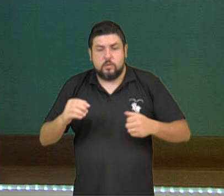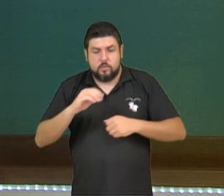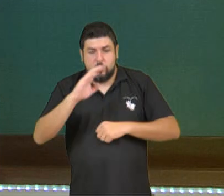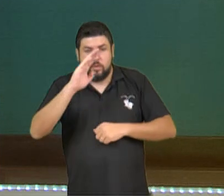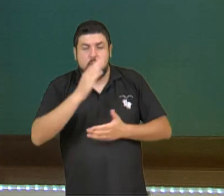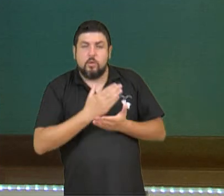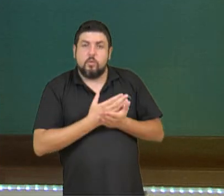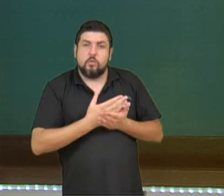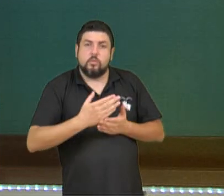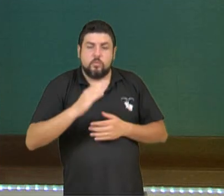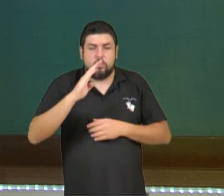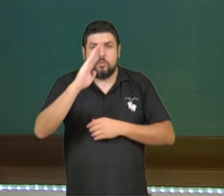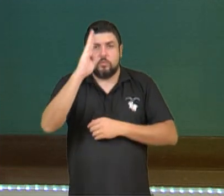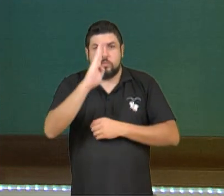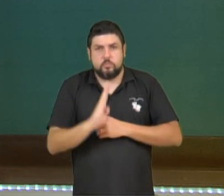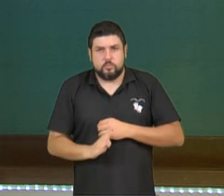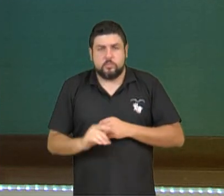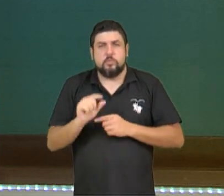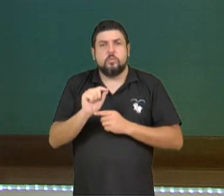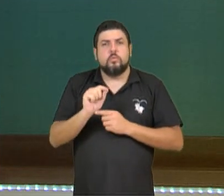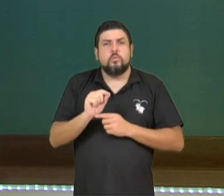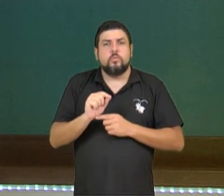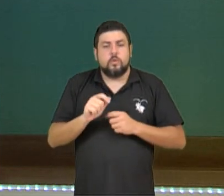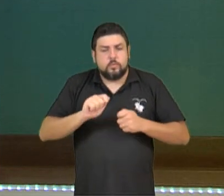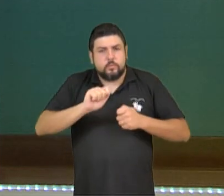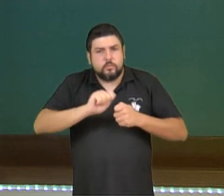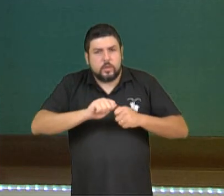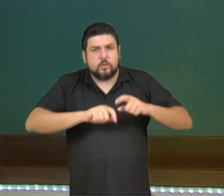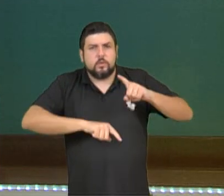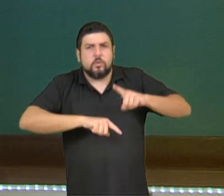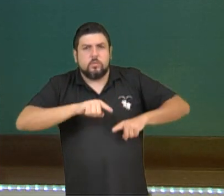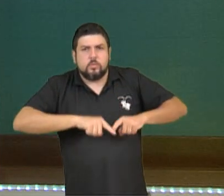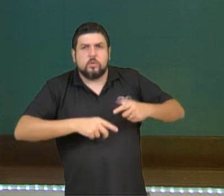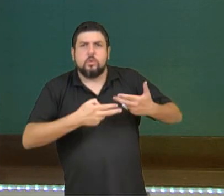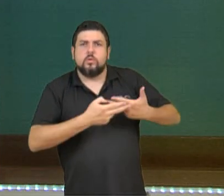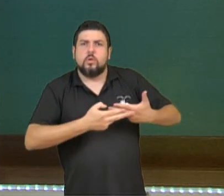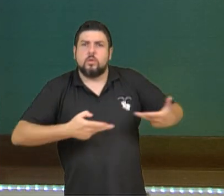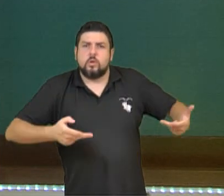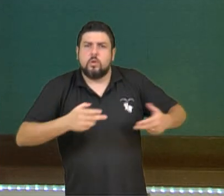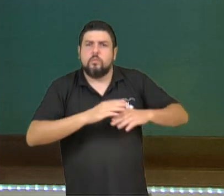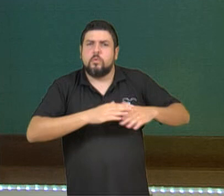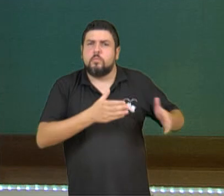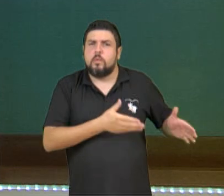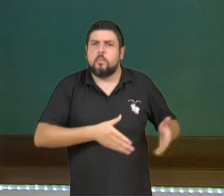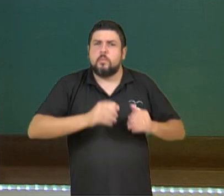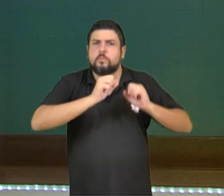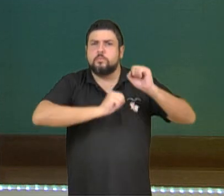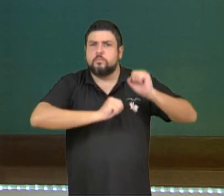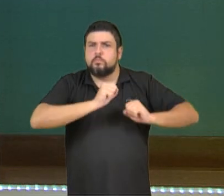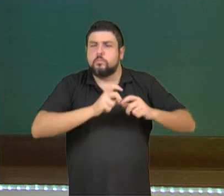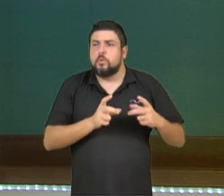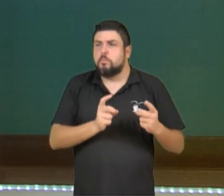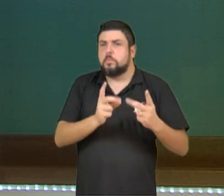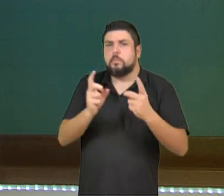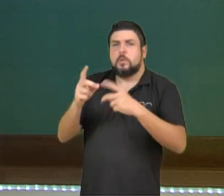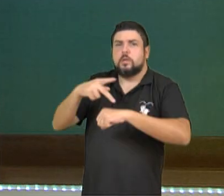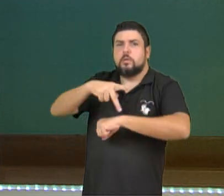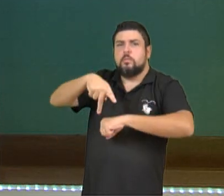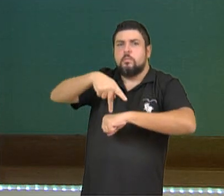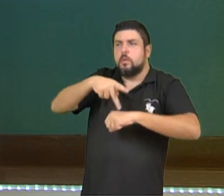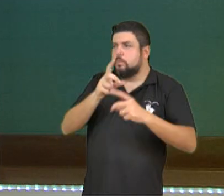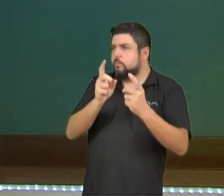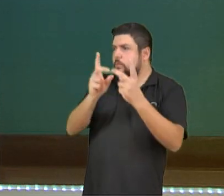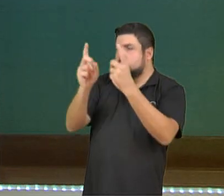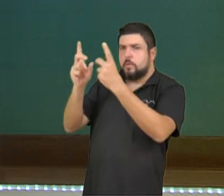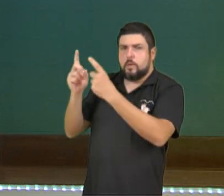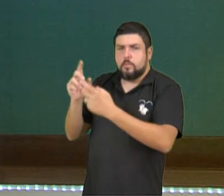Brasil surgindo como um grande exportador de produtos também manufaturados e industrializados, mas lembrando que